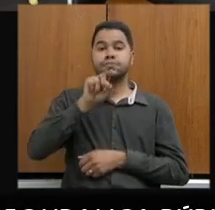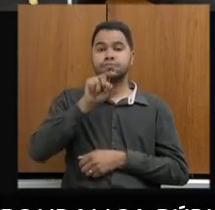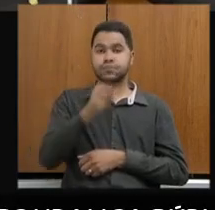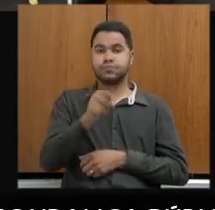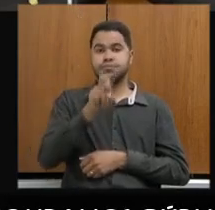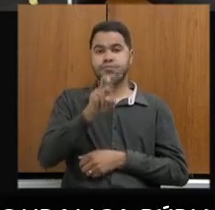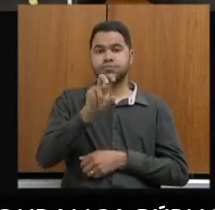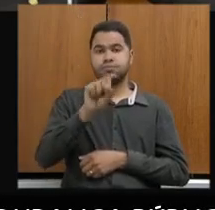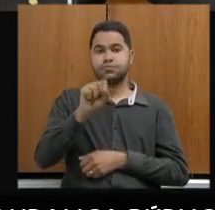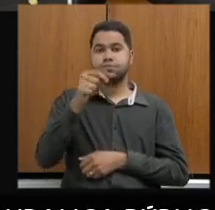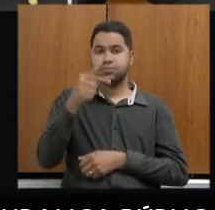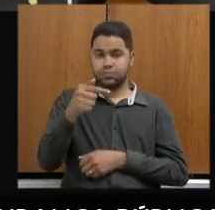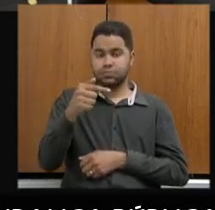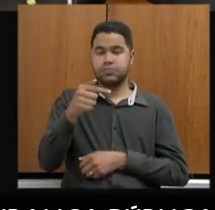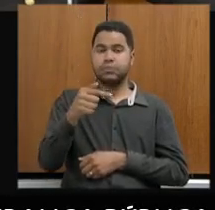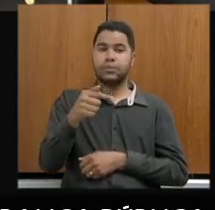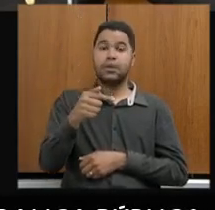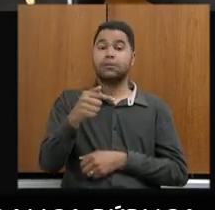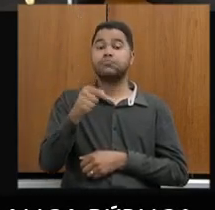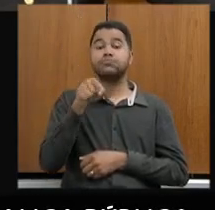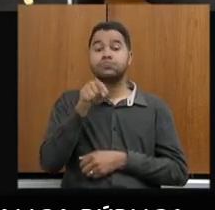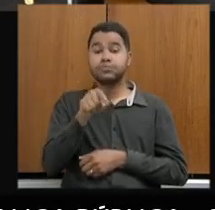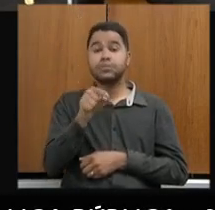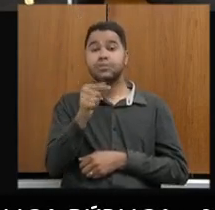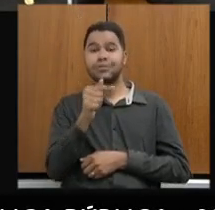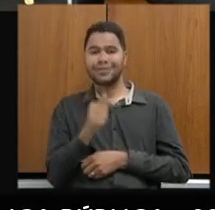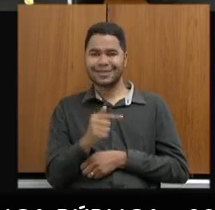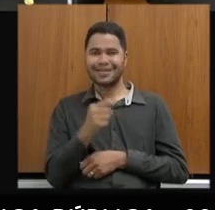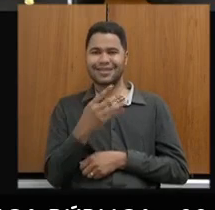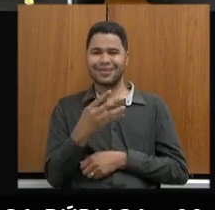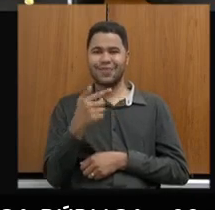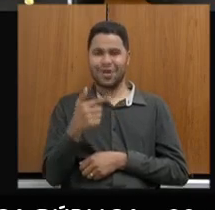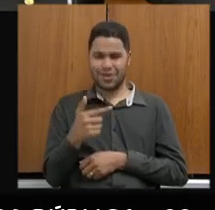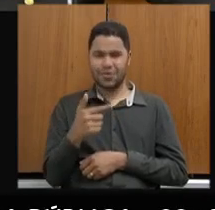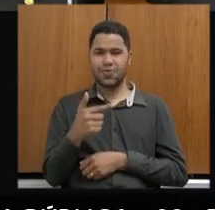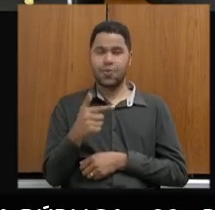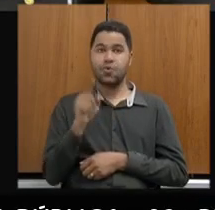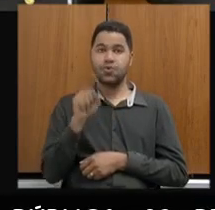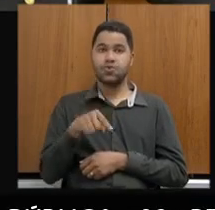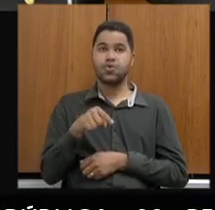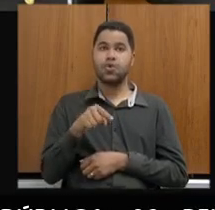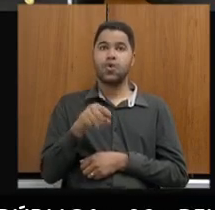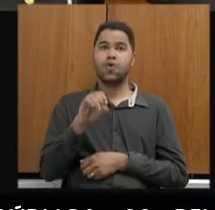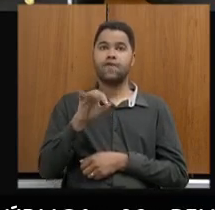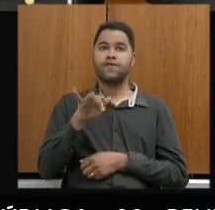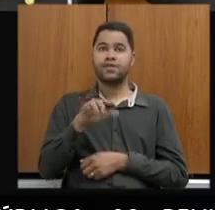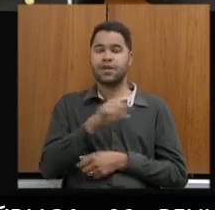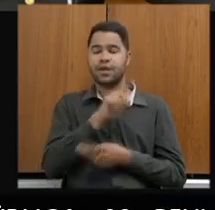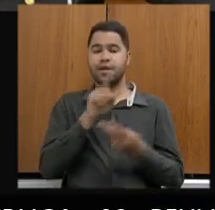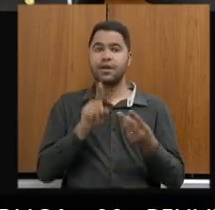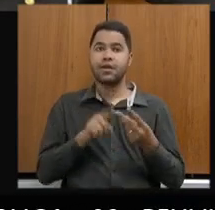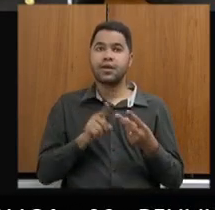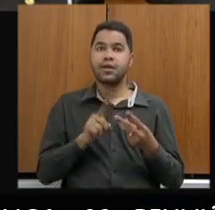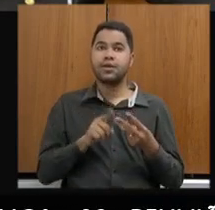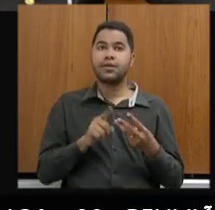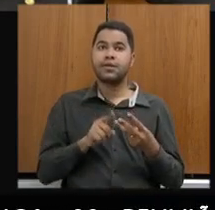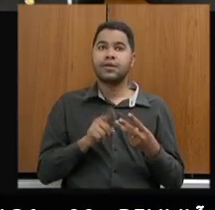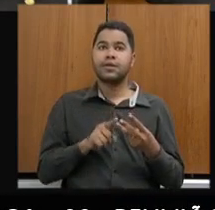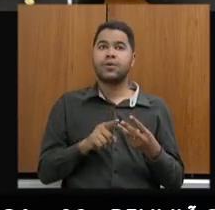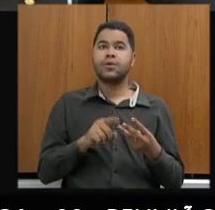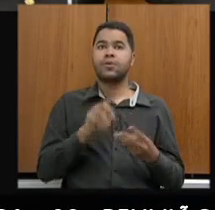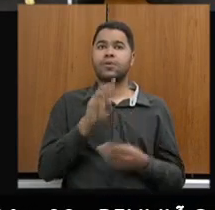5.587 nós temos aí 742 oficiais 4.845